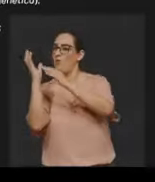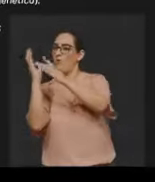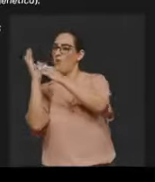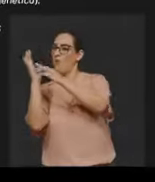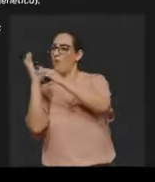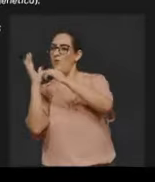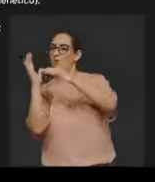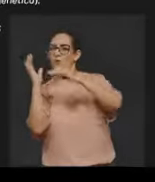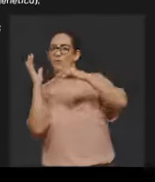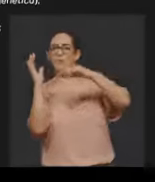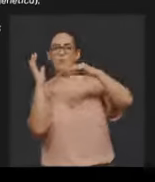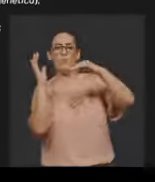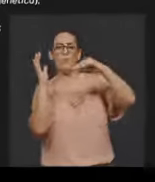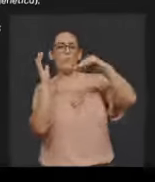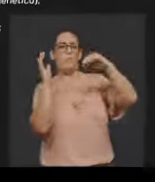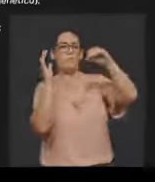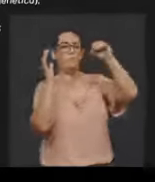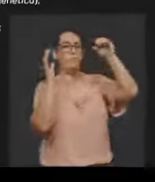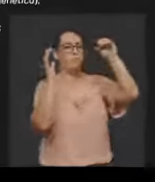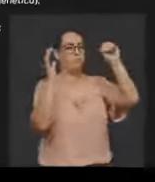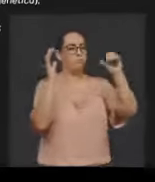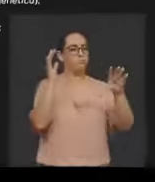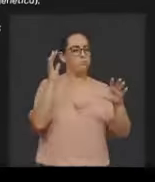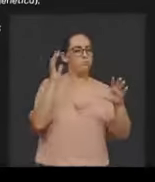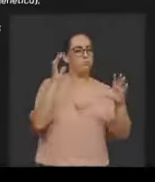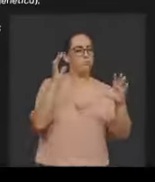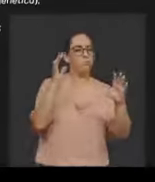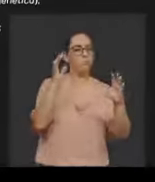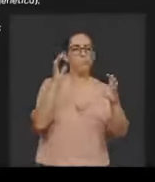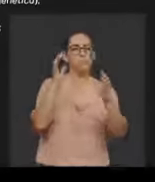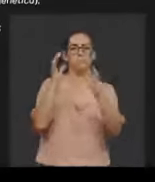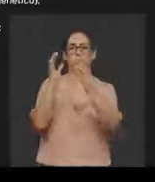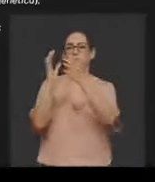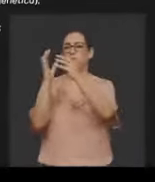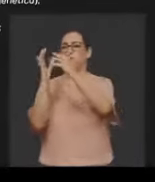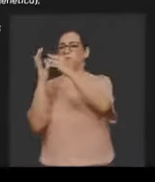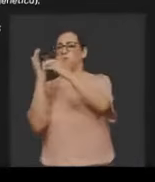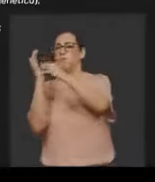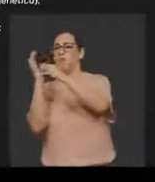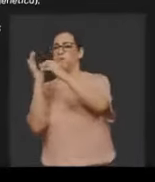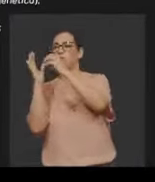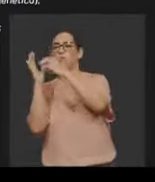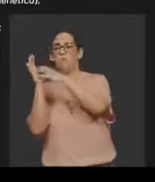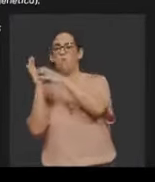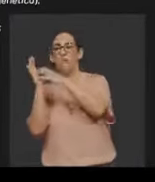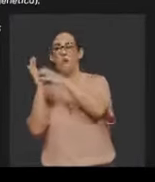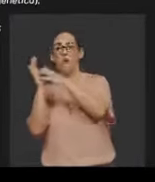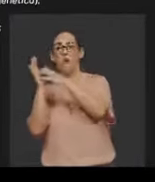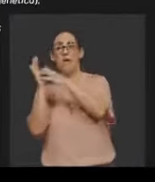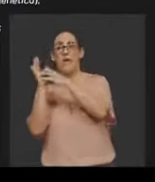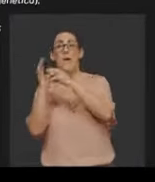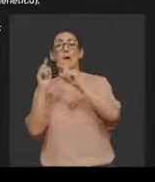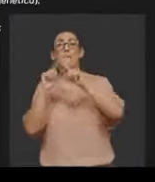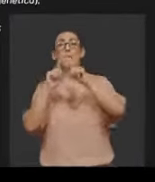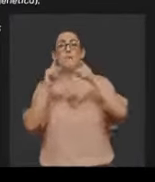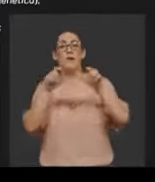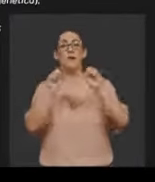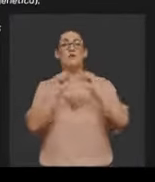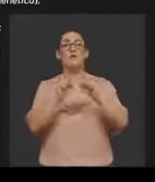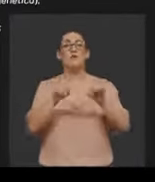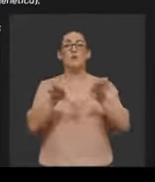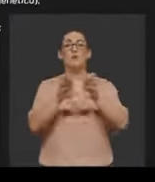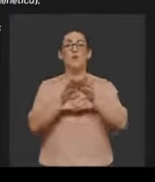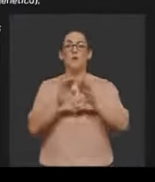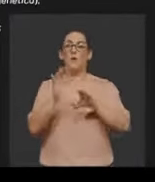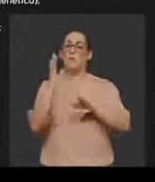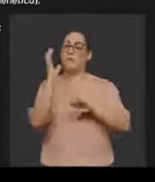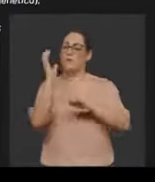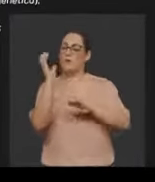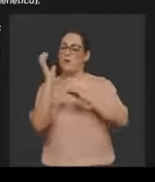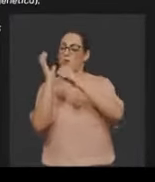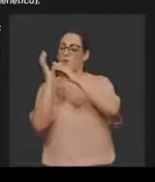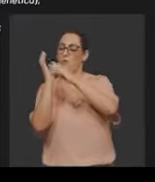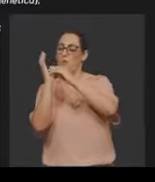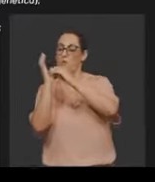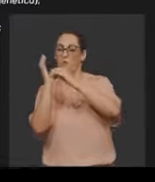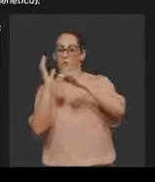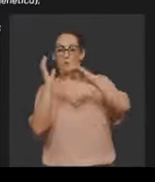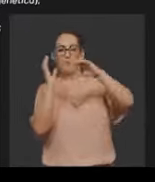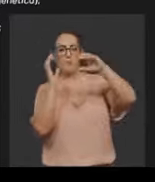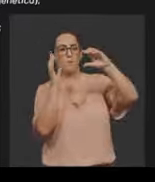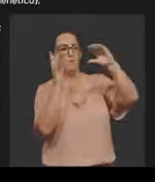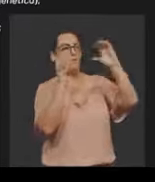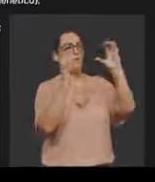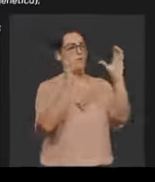genética. Quando eu falo a flor, tanto a flor quanto o fruto, elas vão ser órgãos então que